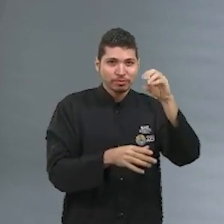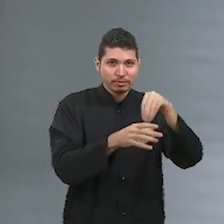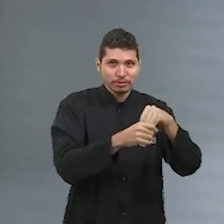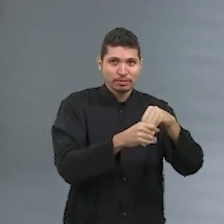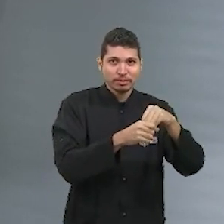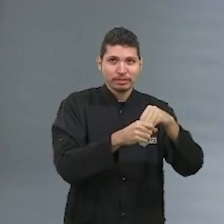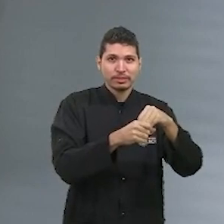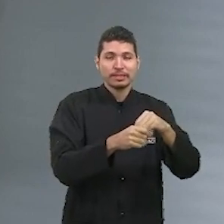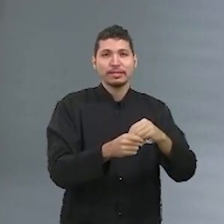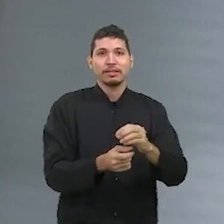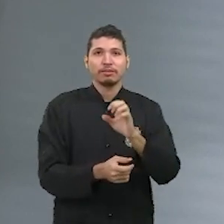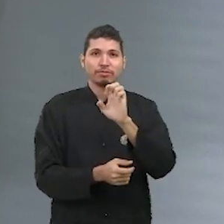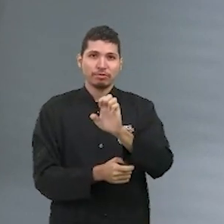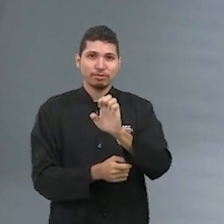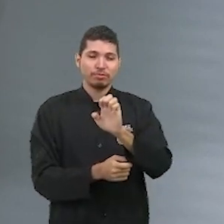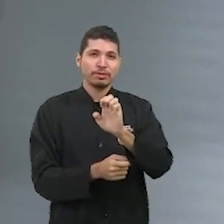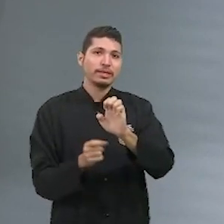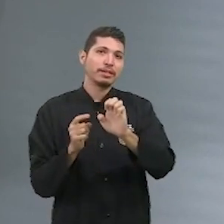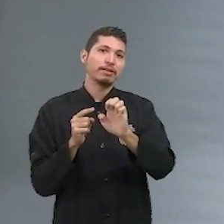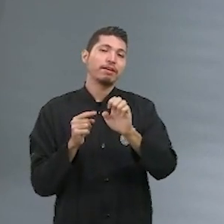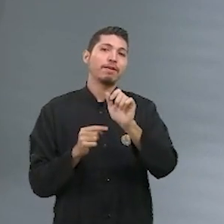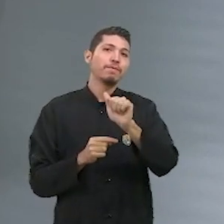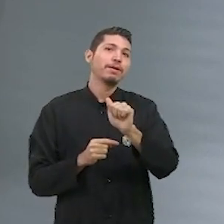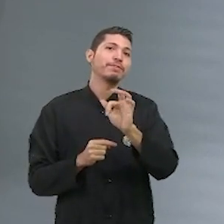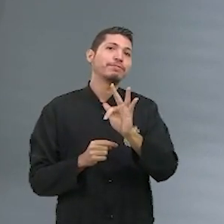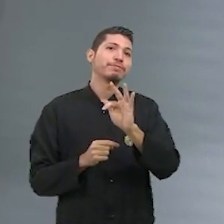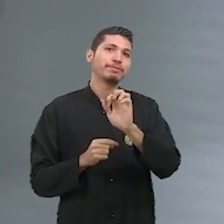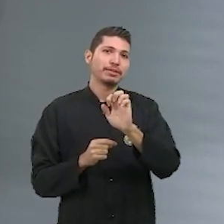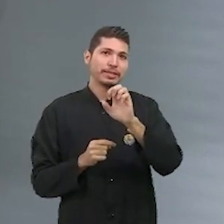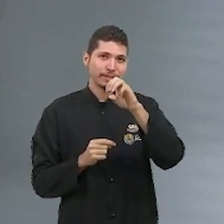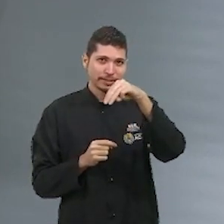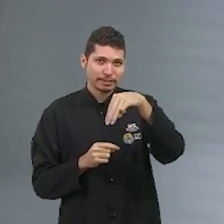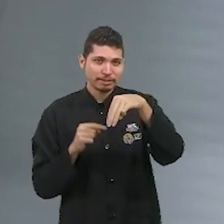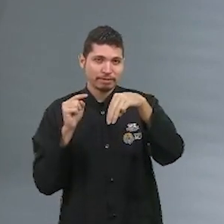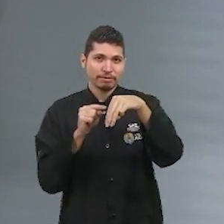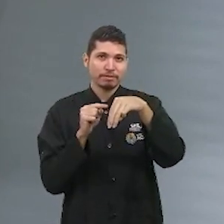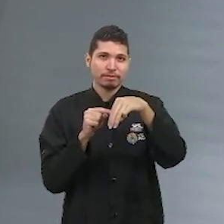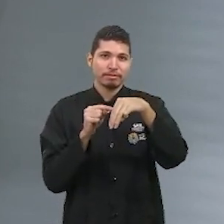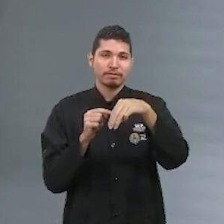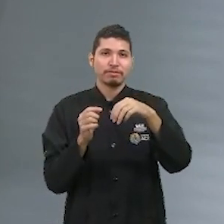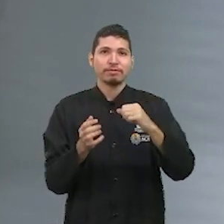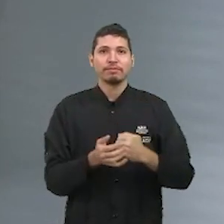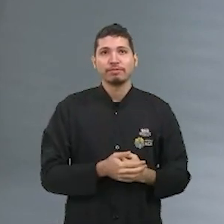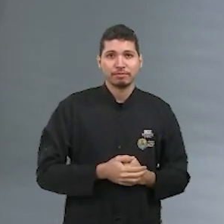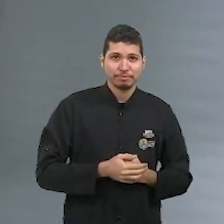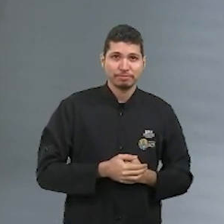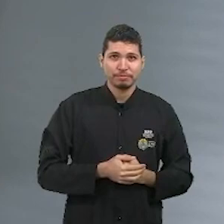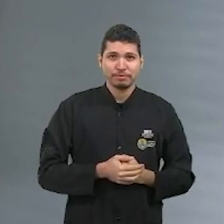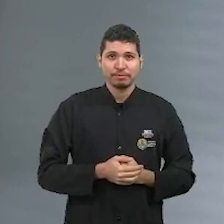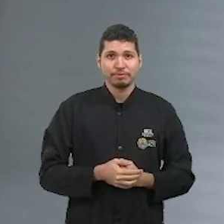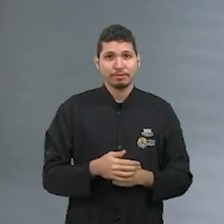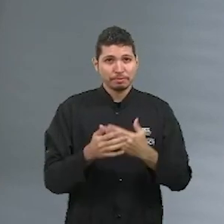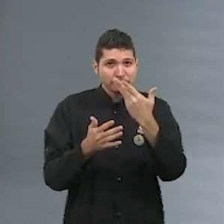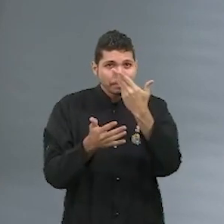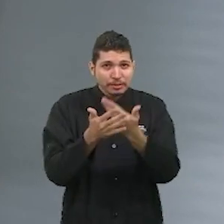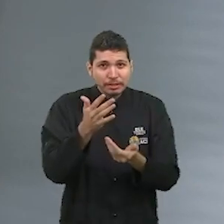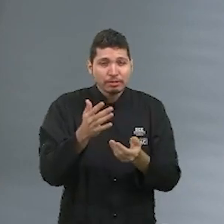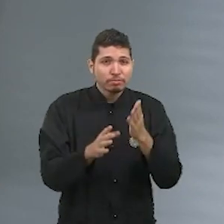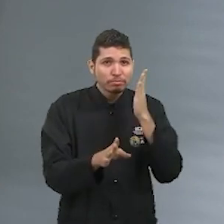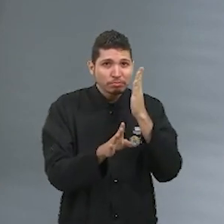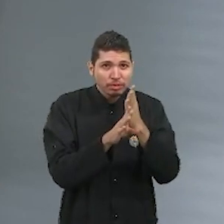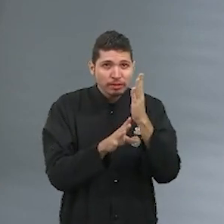Esse Ezinho é a FEM, porque eu estou falando de gerador. Parte da FEM vai ser dissipada, vai ser ali perdida por causa